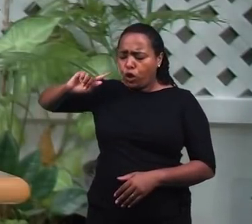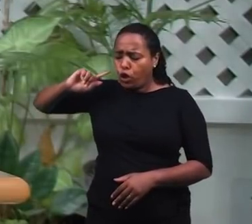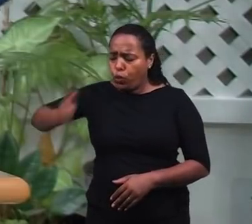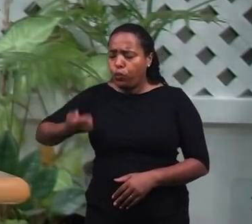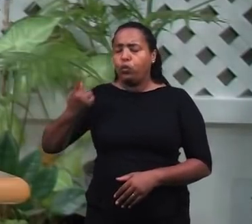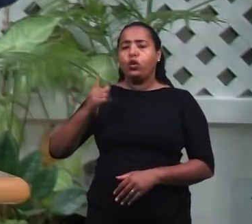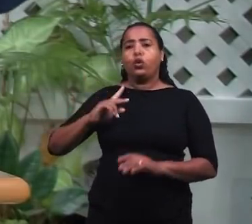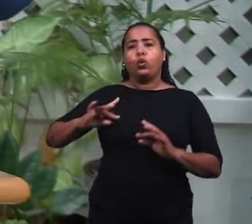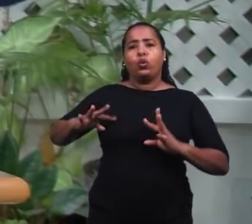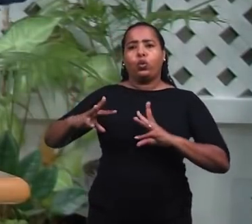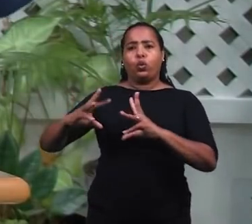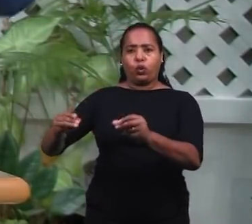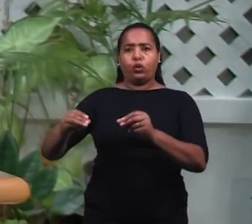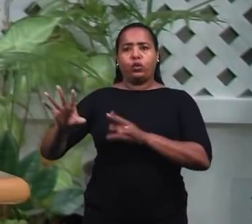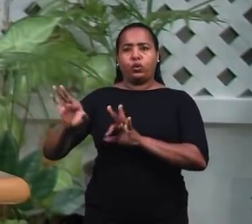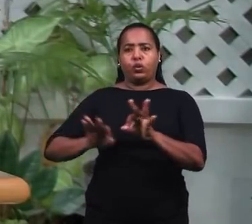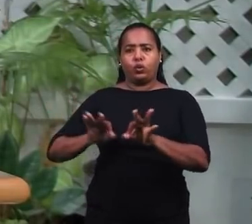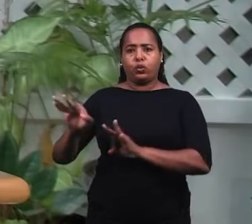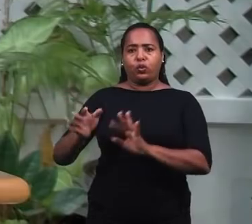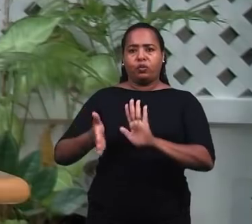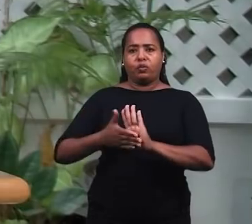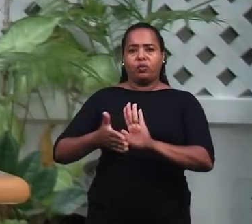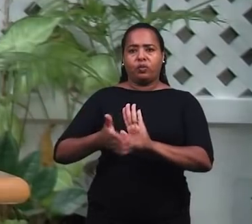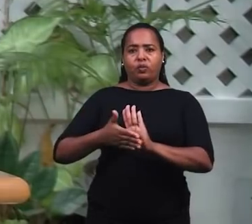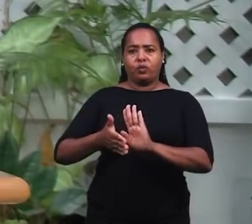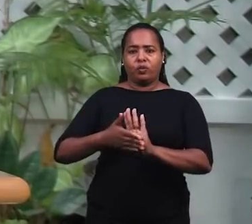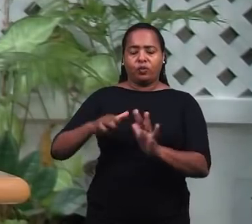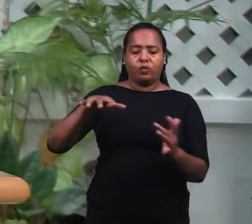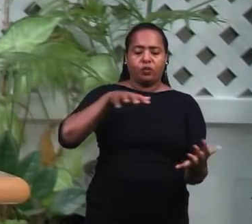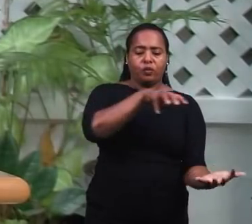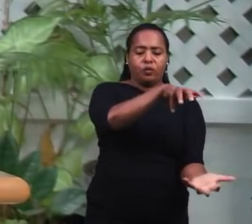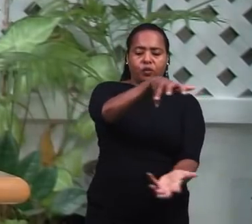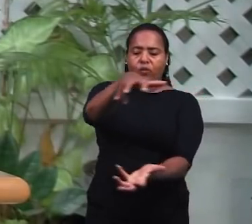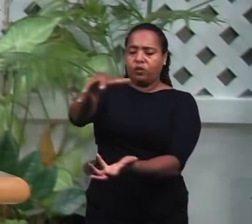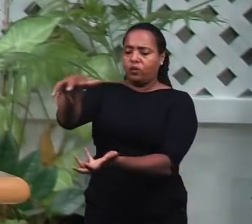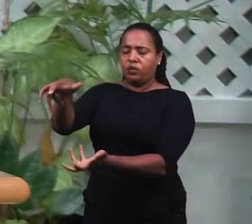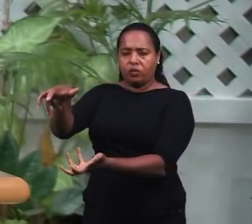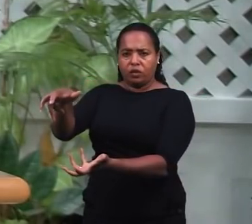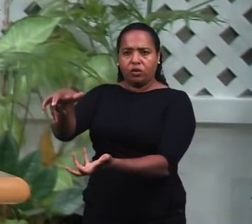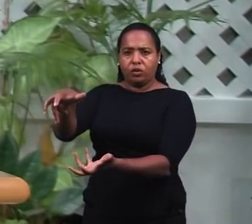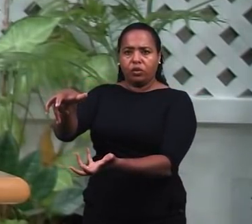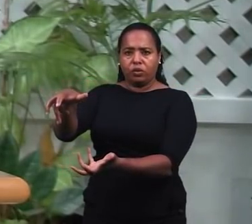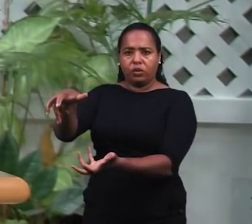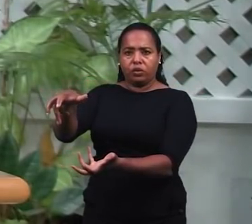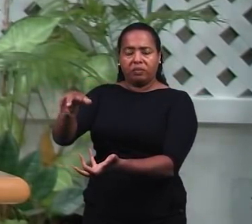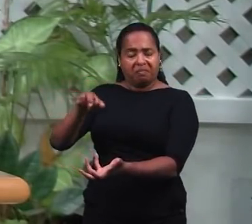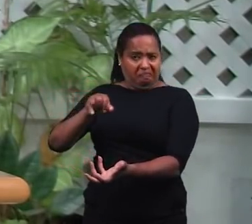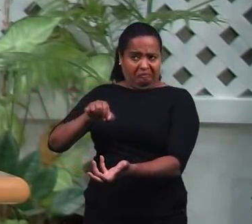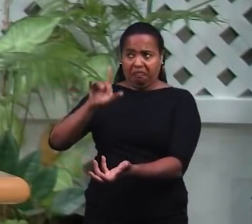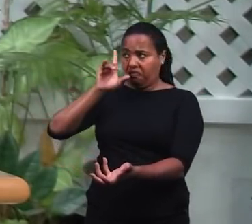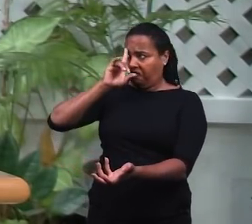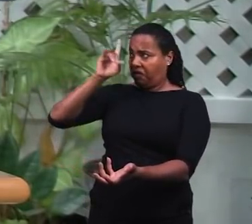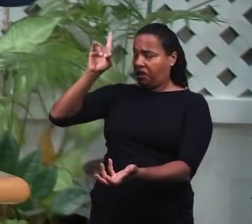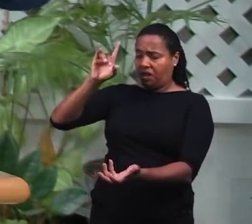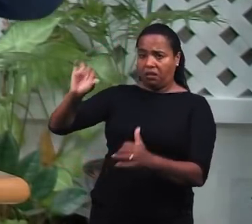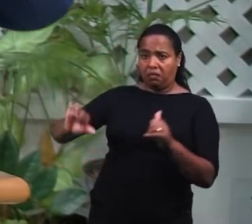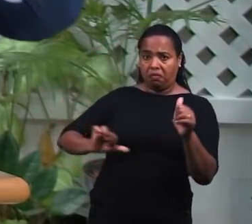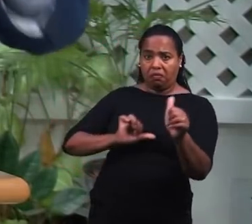ao todo, um projeto completo para este mundo. Se ele vai se mudar, se Deus